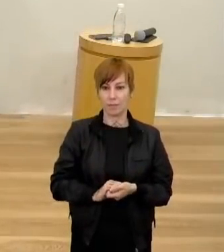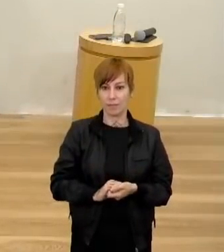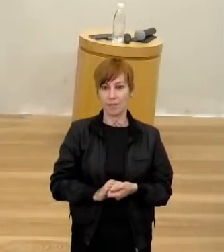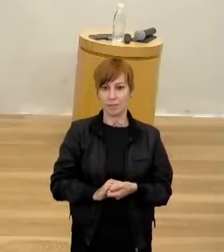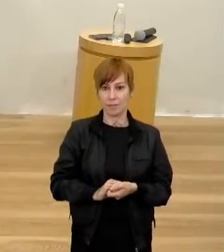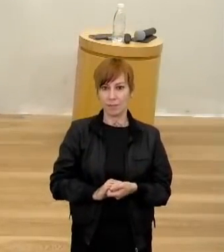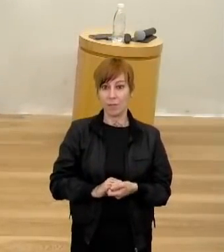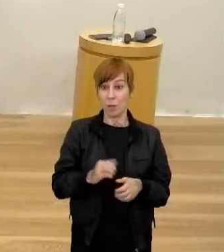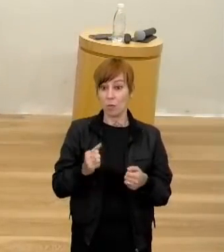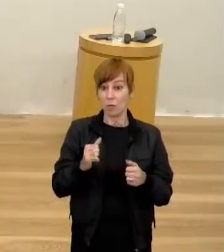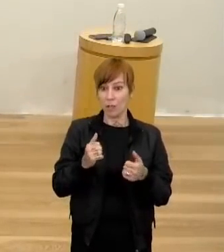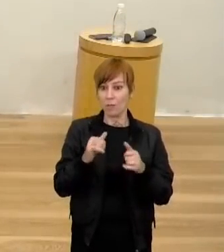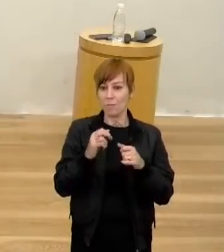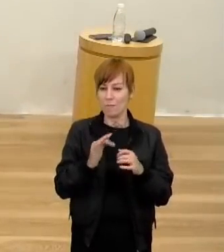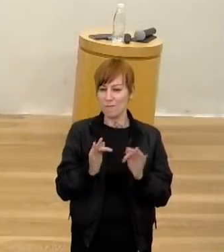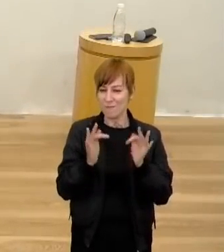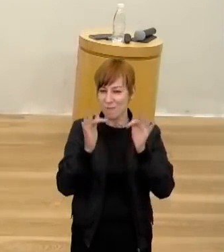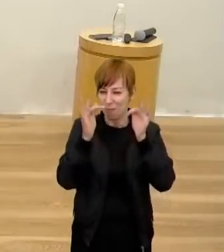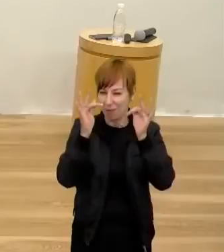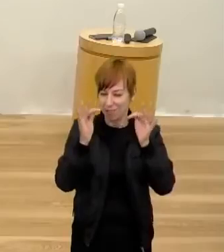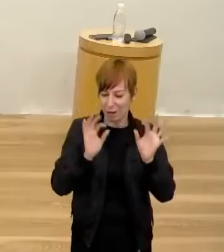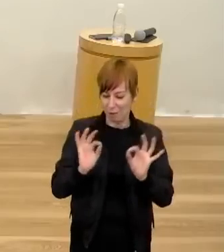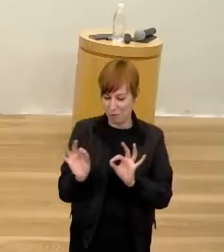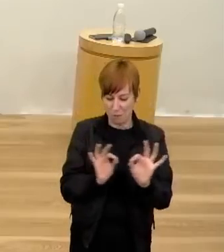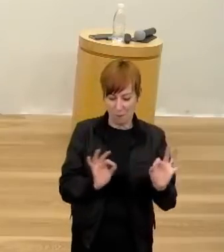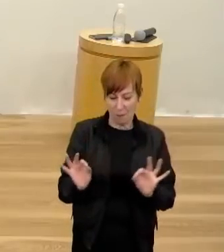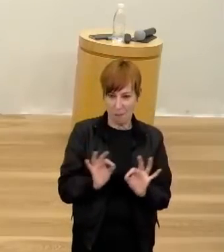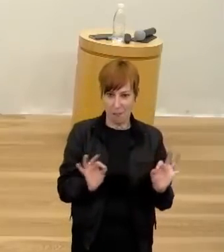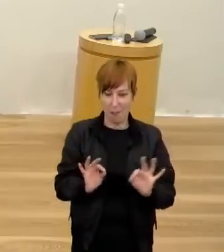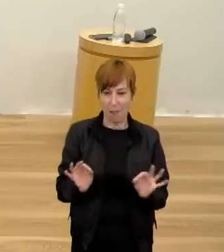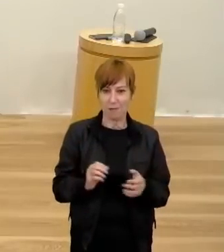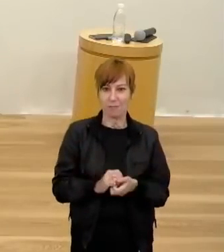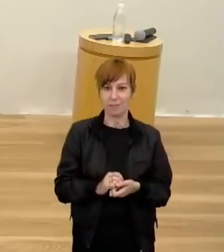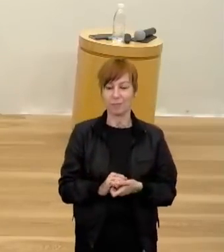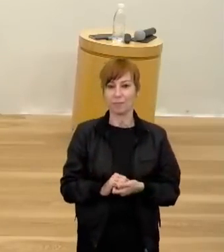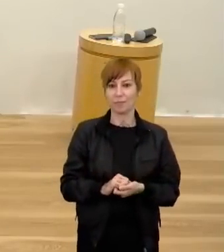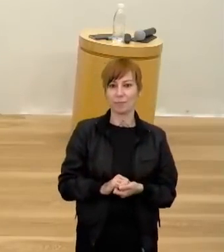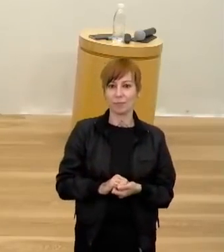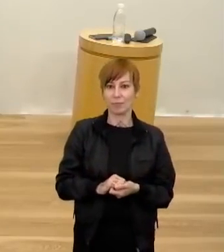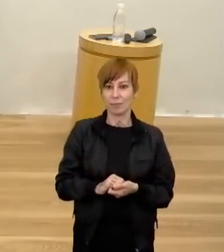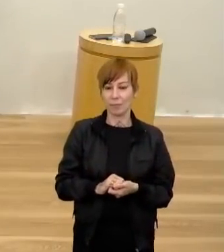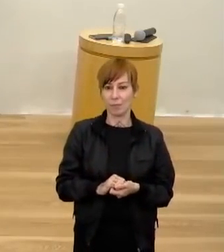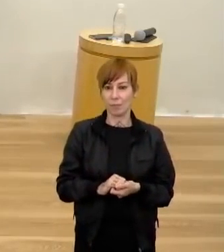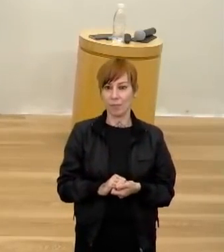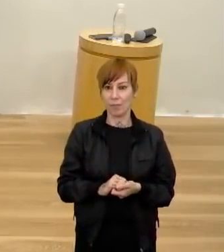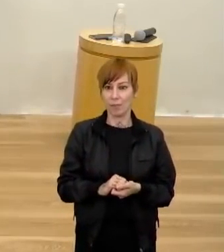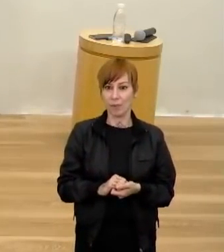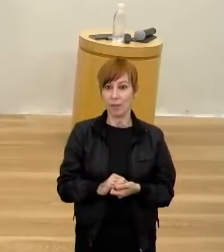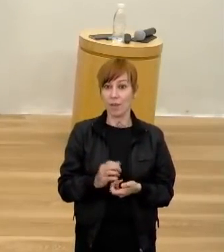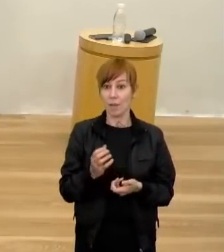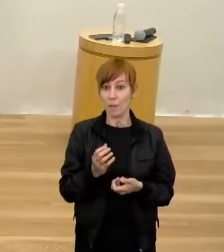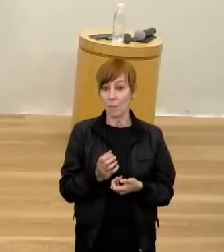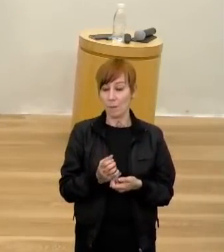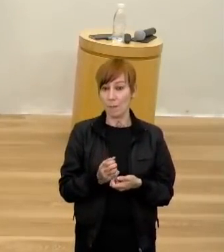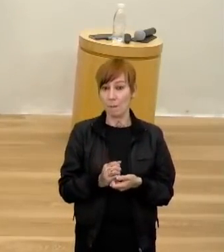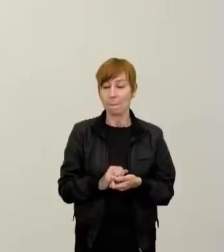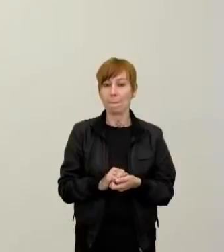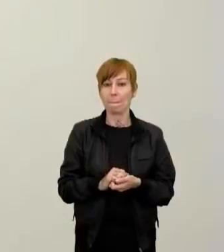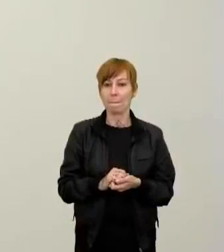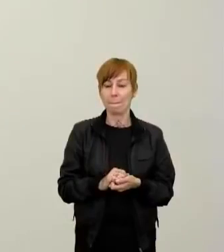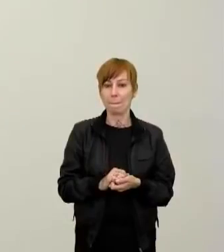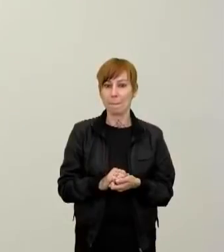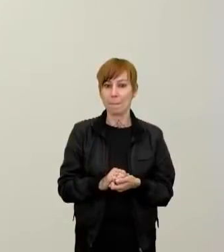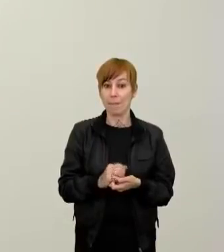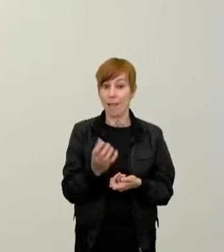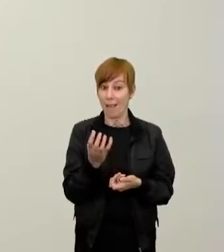aqui tecnológico, tá certo? Osmar, segura pra mim, por gentileza. O que eu quero que vocês façam, tá certo? O meu tá grande,